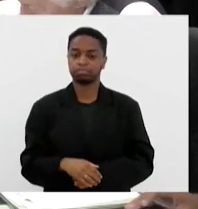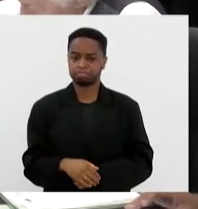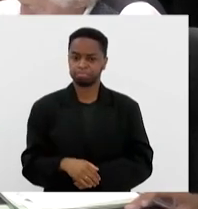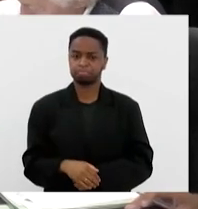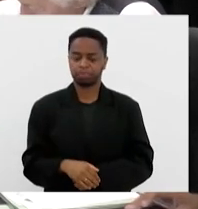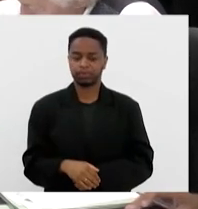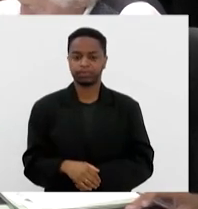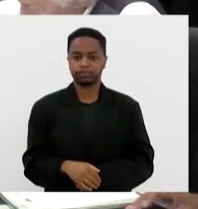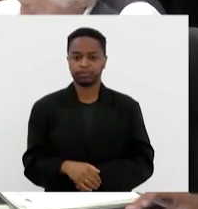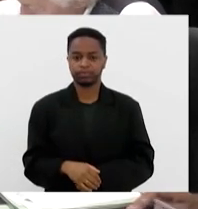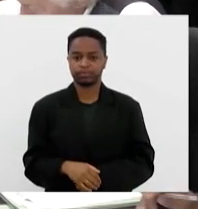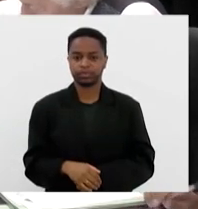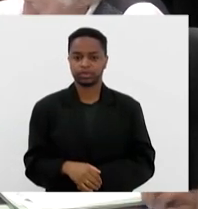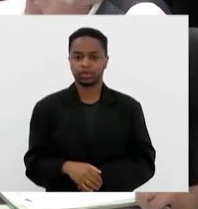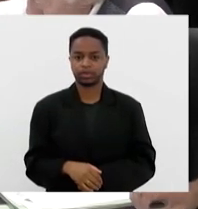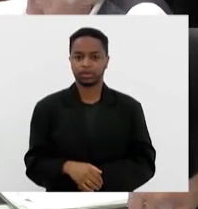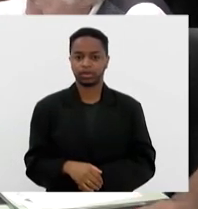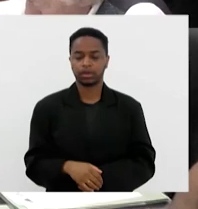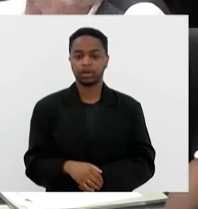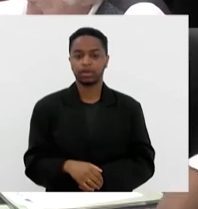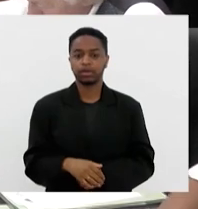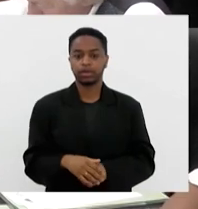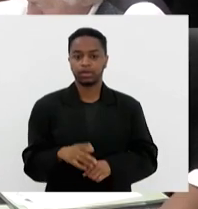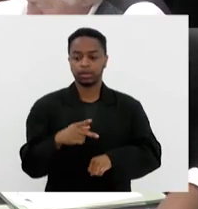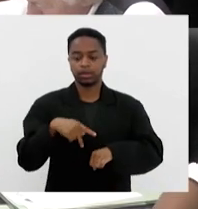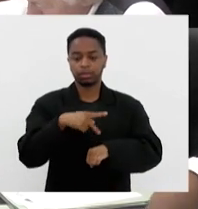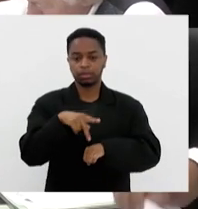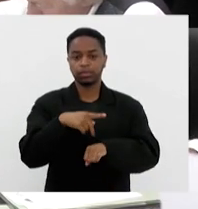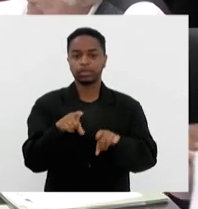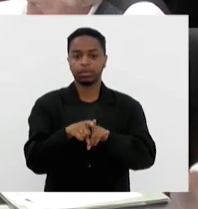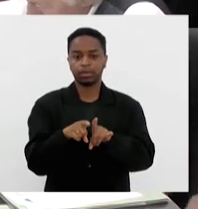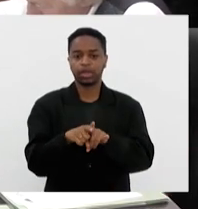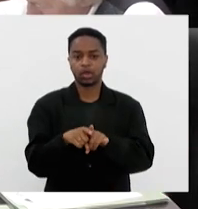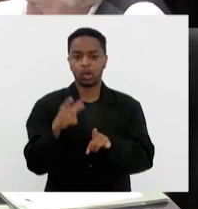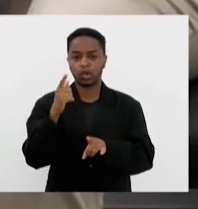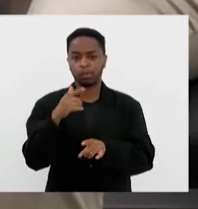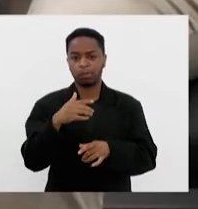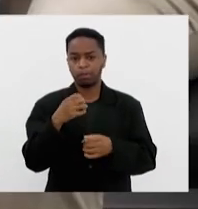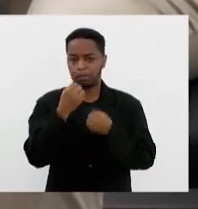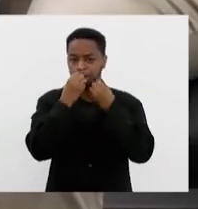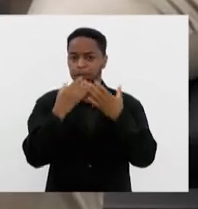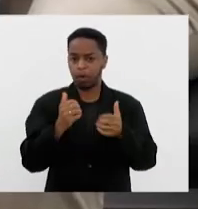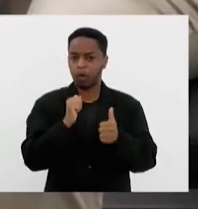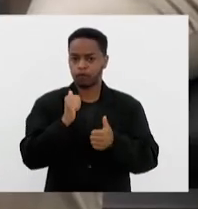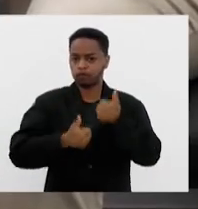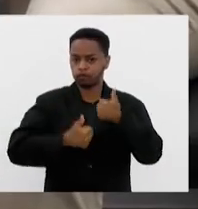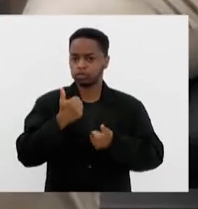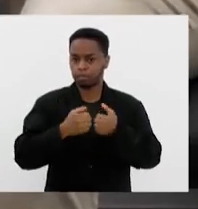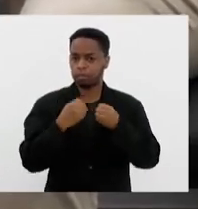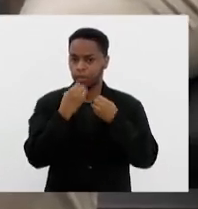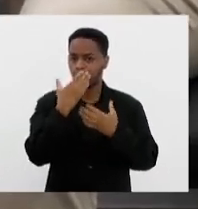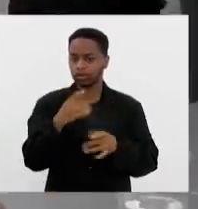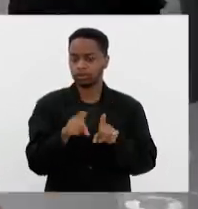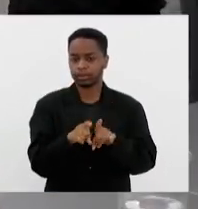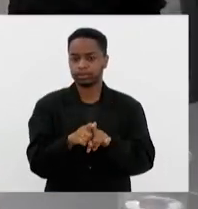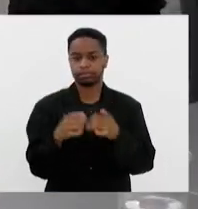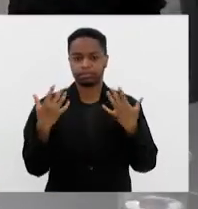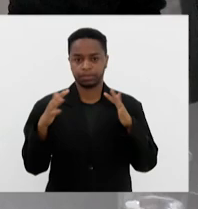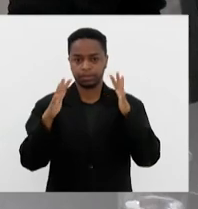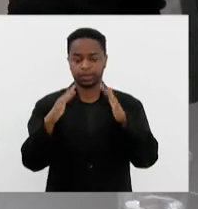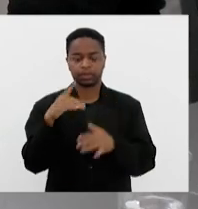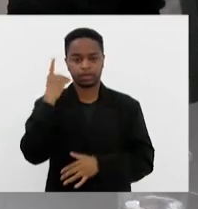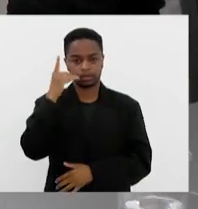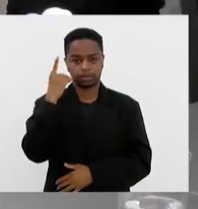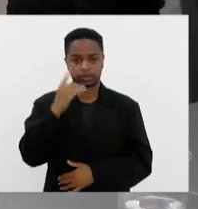Poderosíssimo da Padre Miguel. E é um bom quarto zagueiro pela esquerda, que é canhoto. Então, parabéns ao deputado Luiz